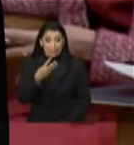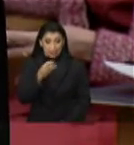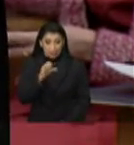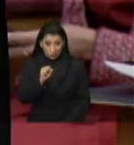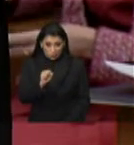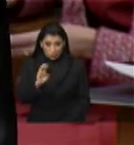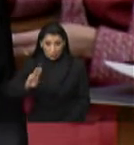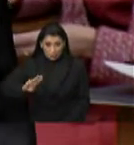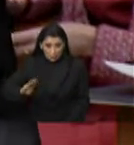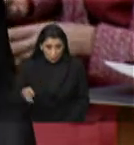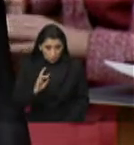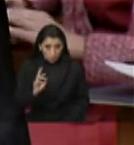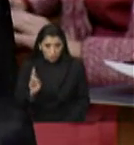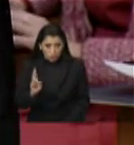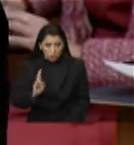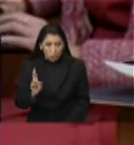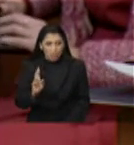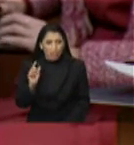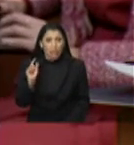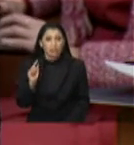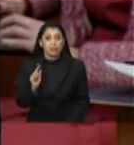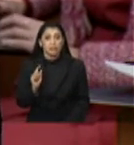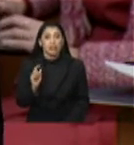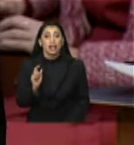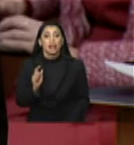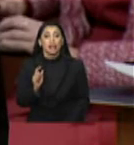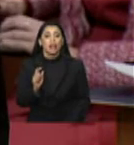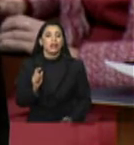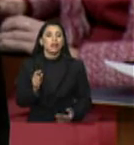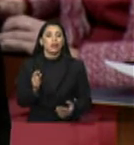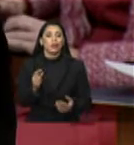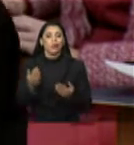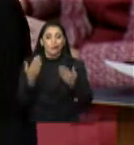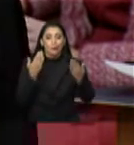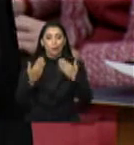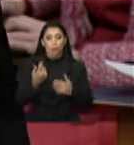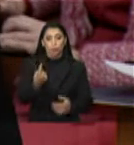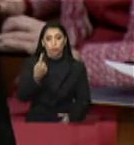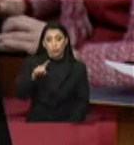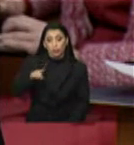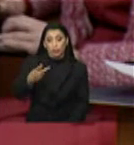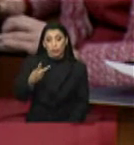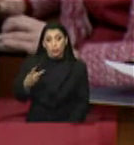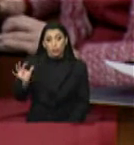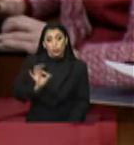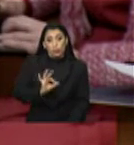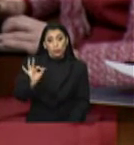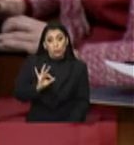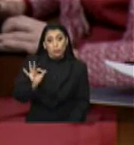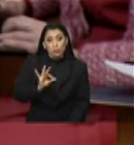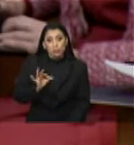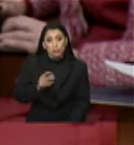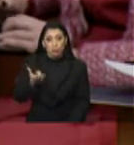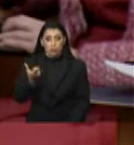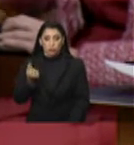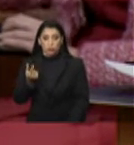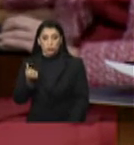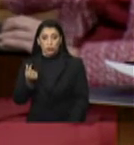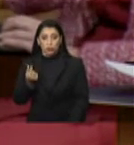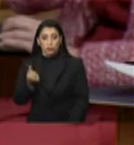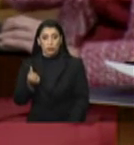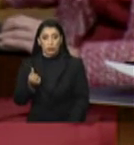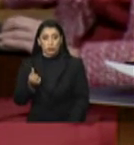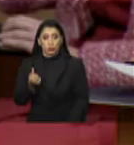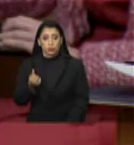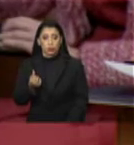de reais corresponde a 1,2% do seu fator da sua receita ali líquida no